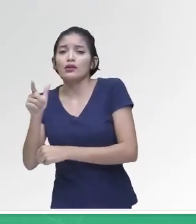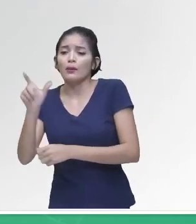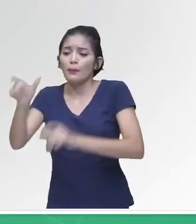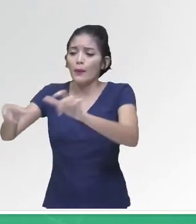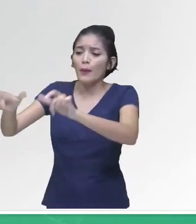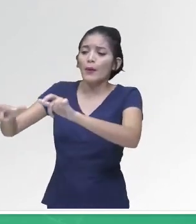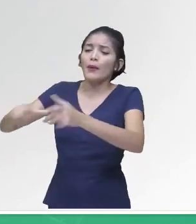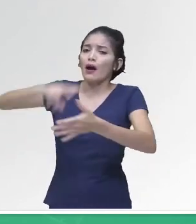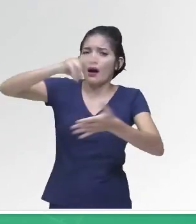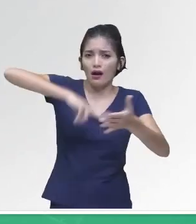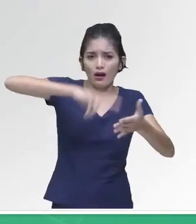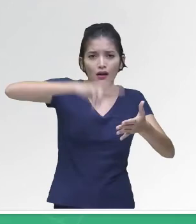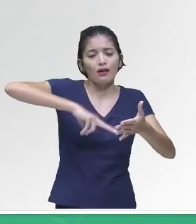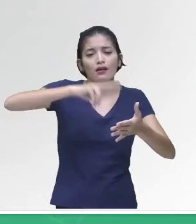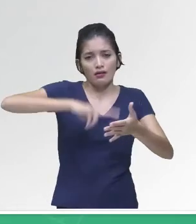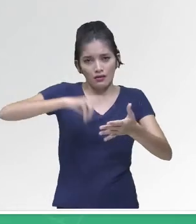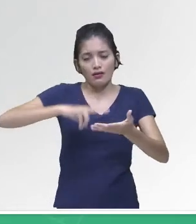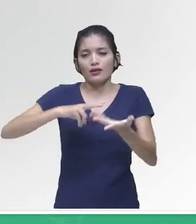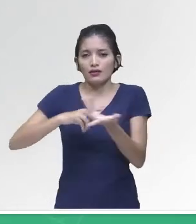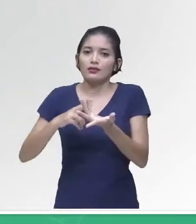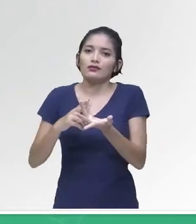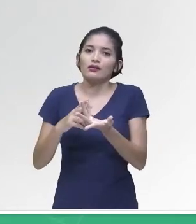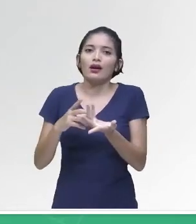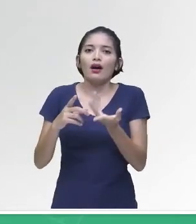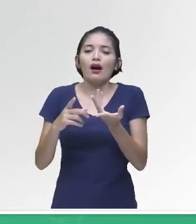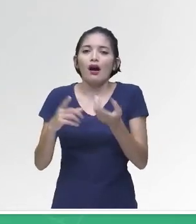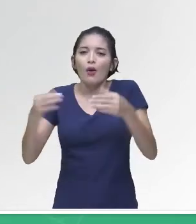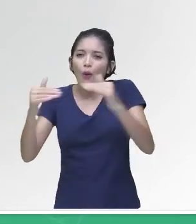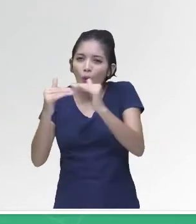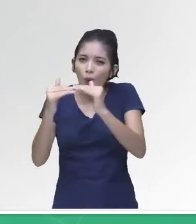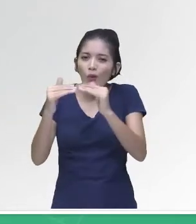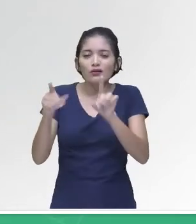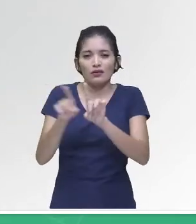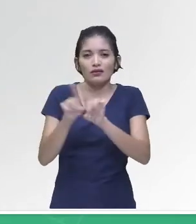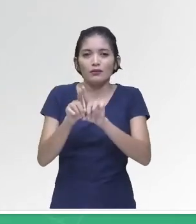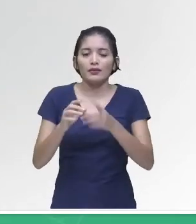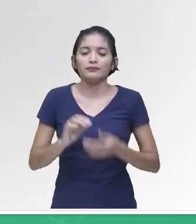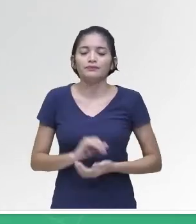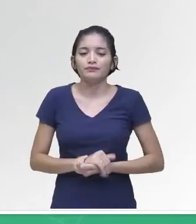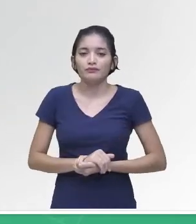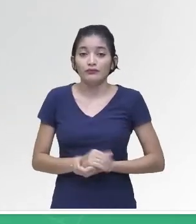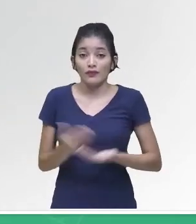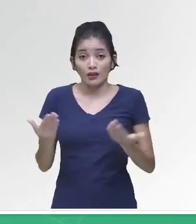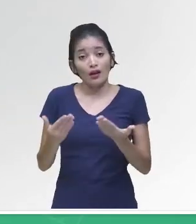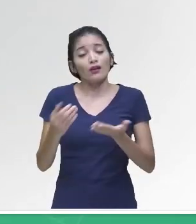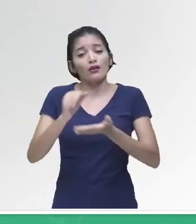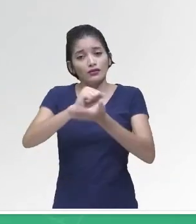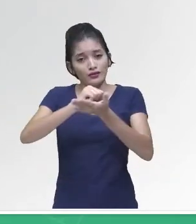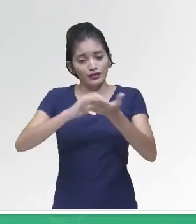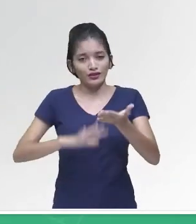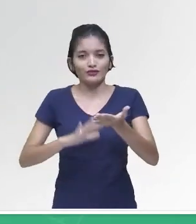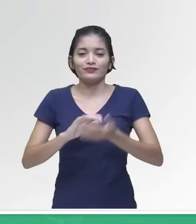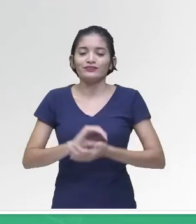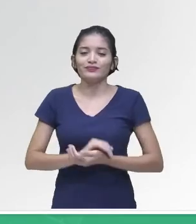respeito dela. Ok, gente? Então, a gente conversou sobre o texto de opinião e agora a gente vai fazer uma atividade. Vamos